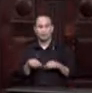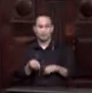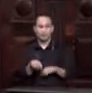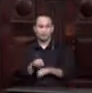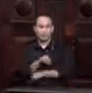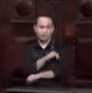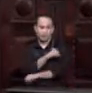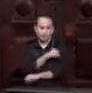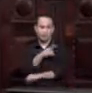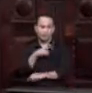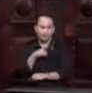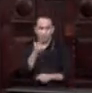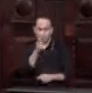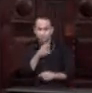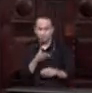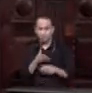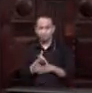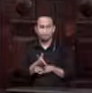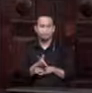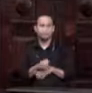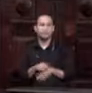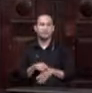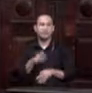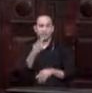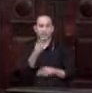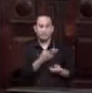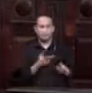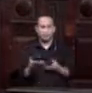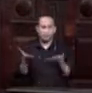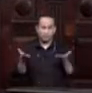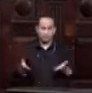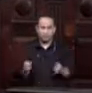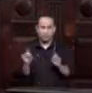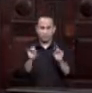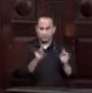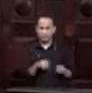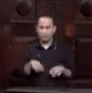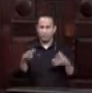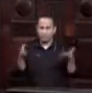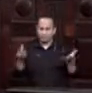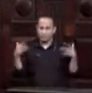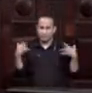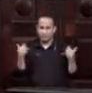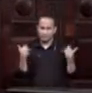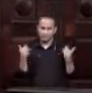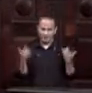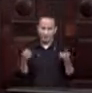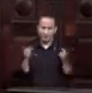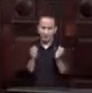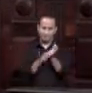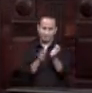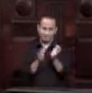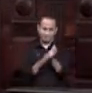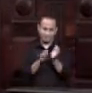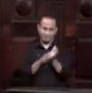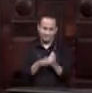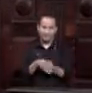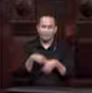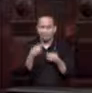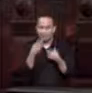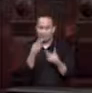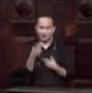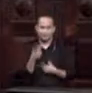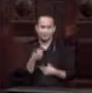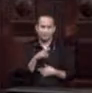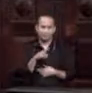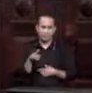uma alternativa de saída e nos visita num dia muito especial, já que é seu aniversário. Então eu aproveito para, de modo carinhoso, Pedro, em